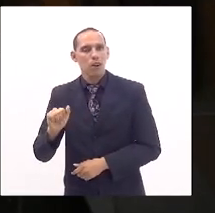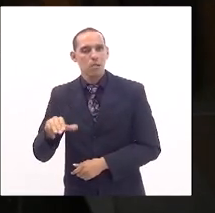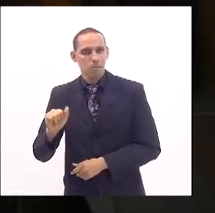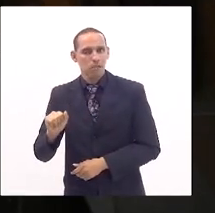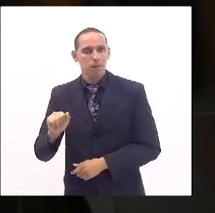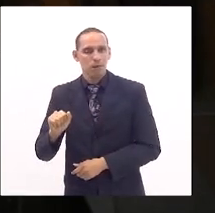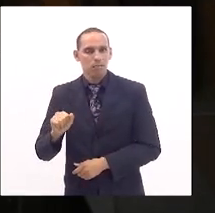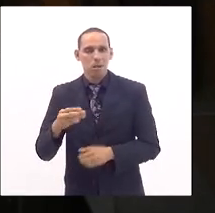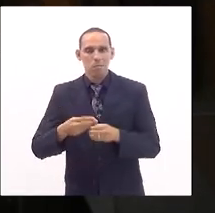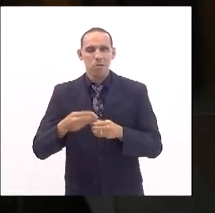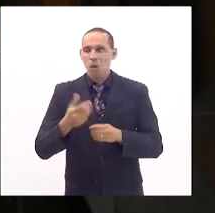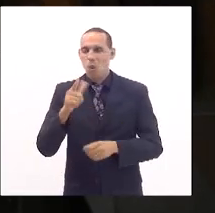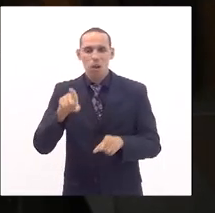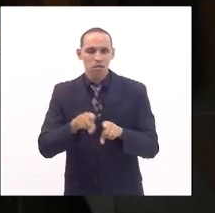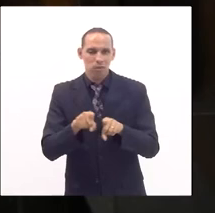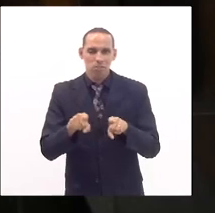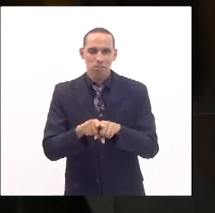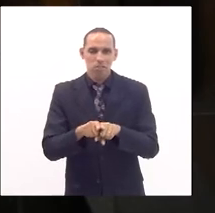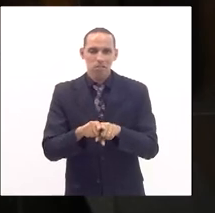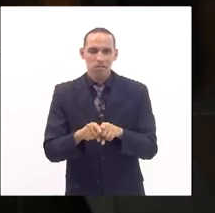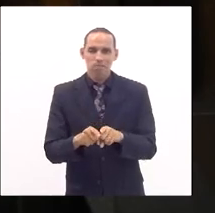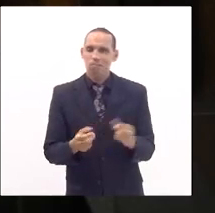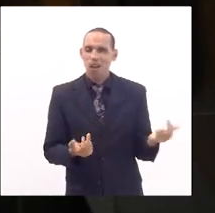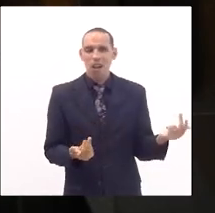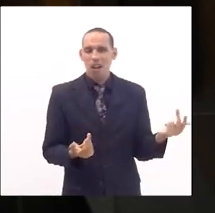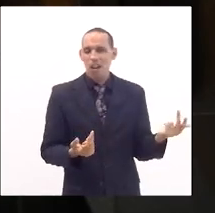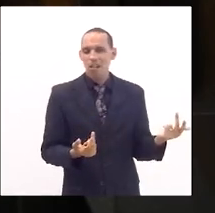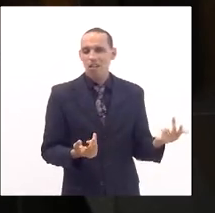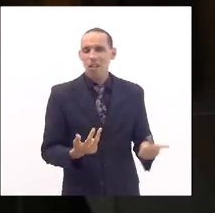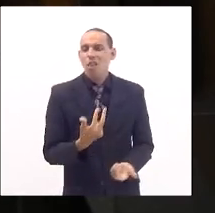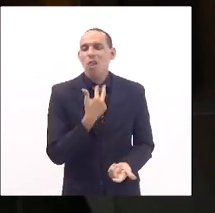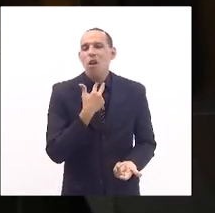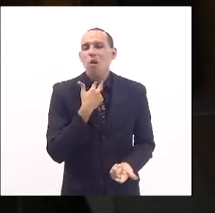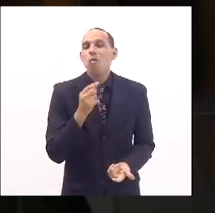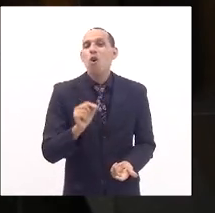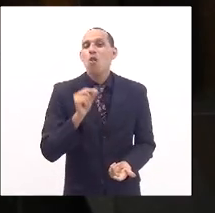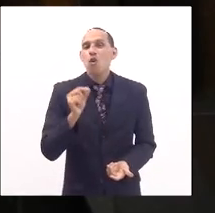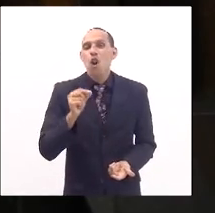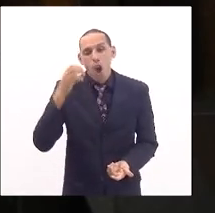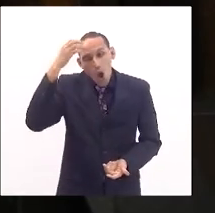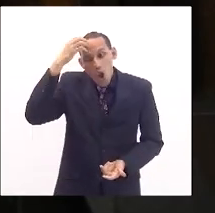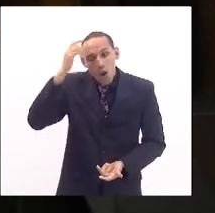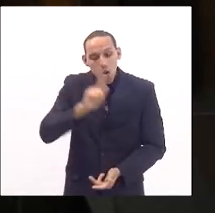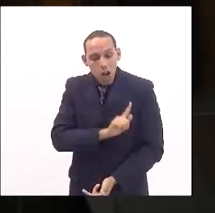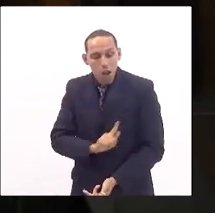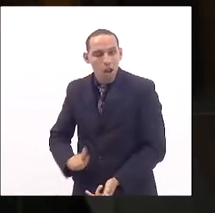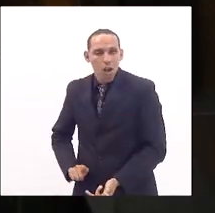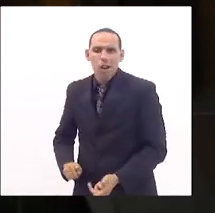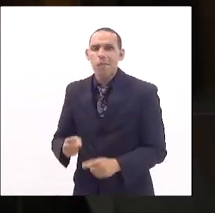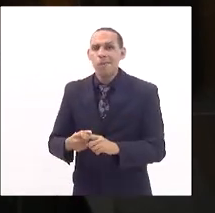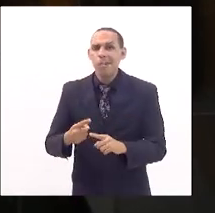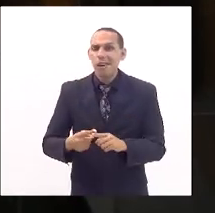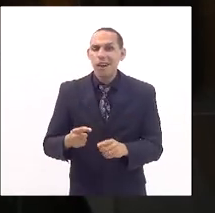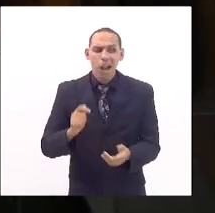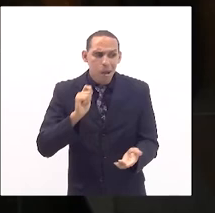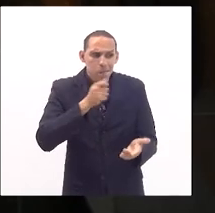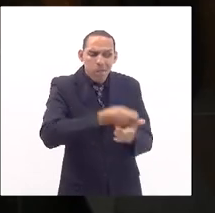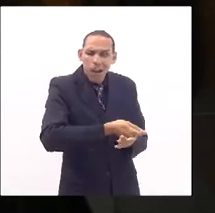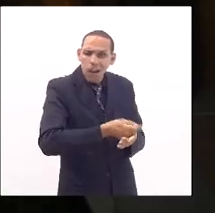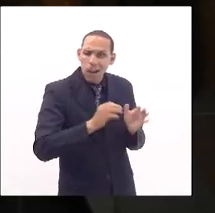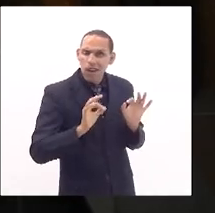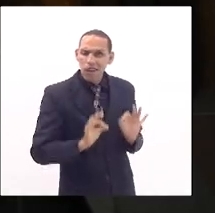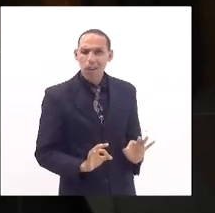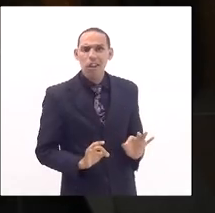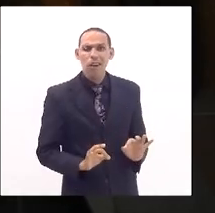municípios não pode ser despejada a culpabilidade novo Governador porque tá em Dia com seus pagamentos